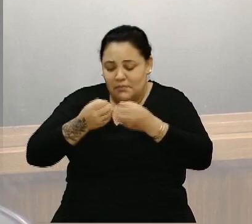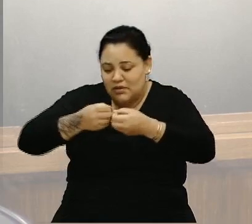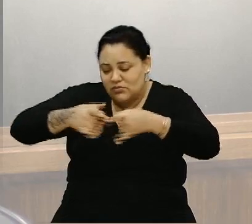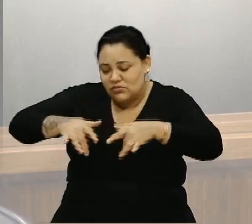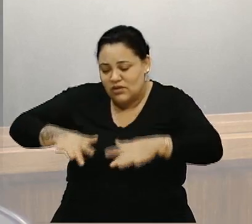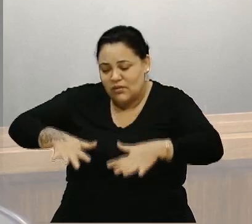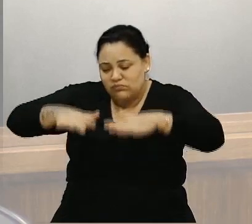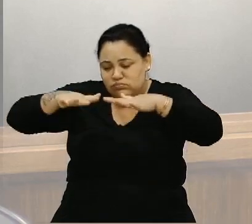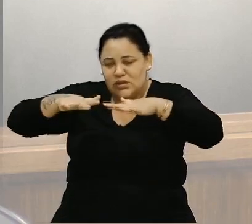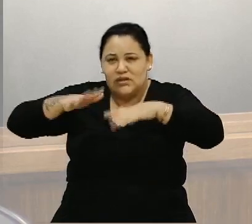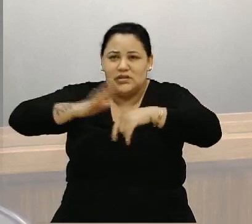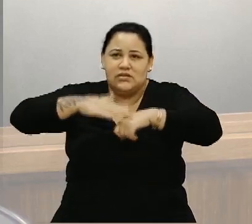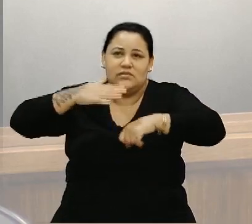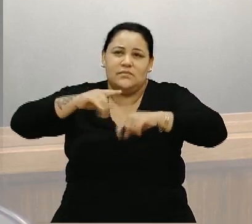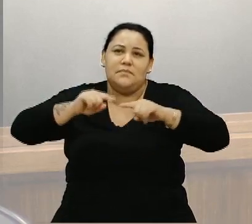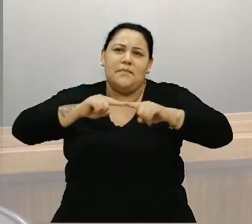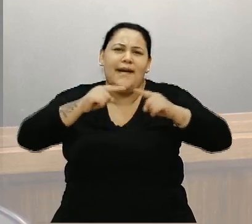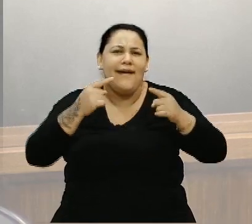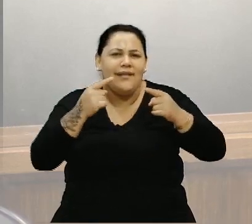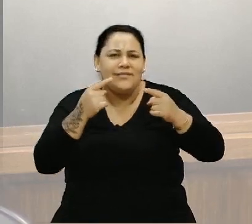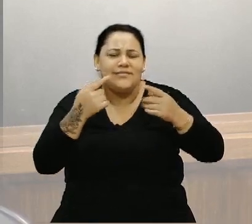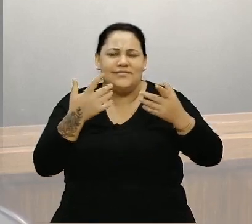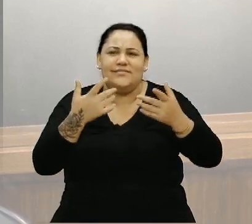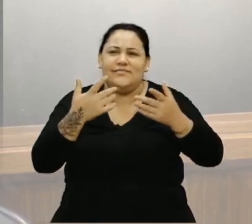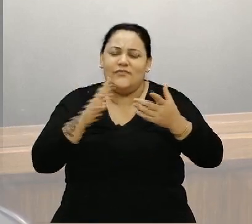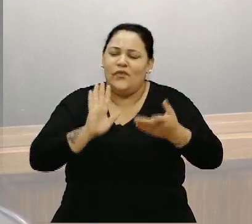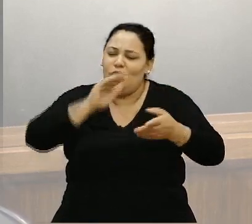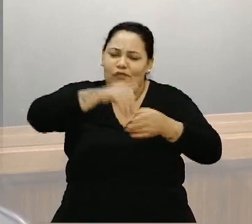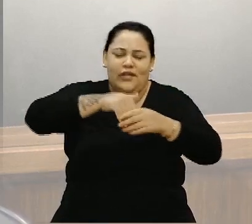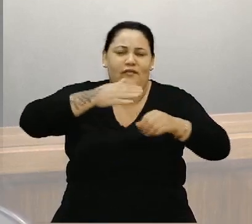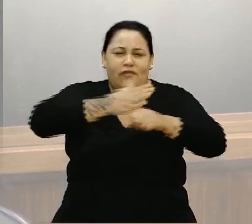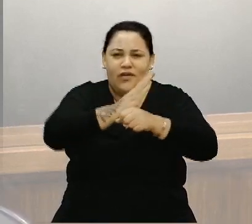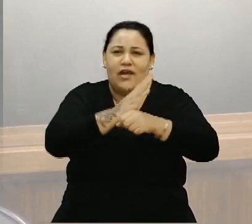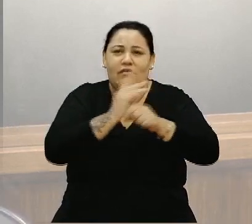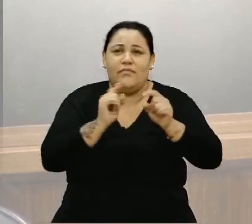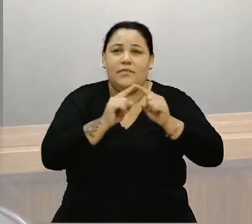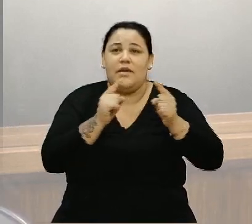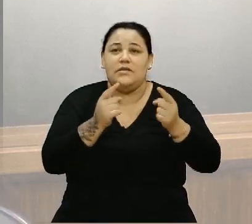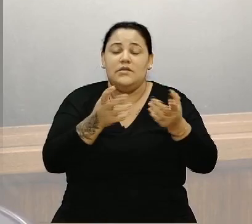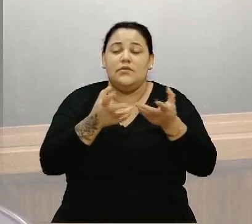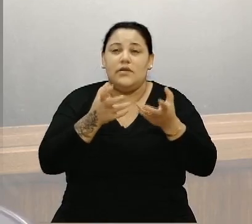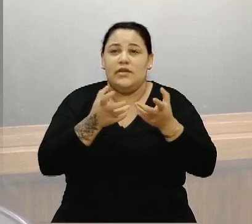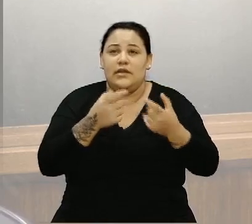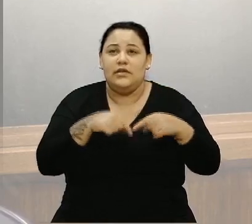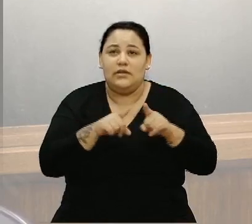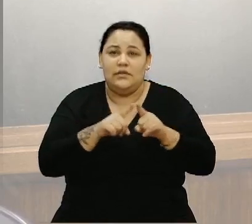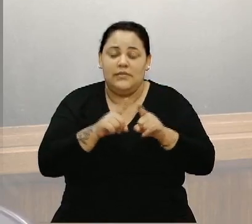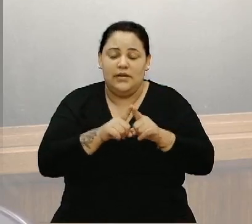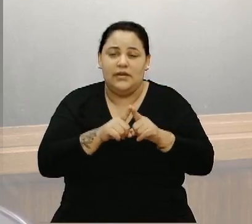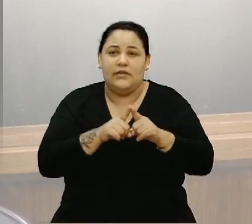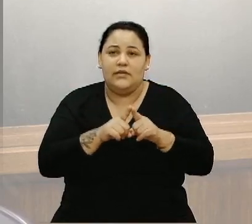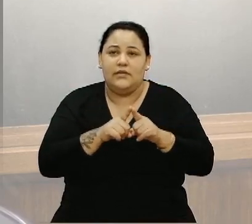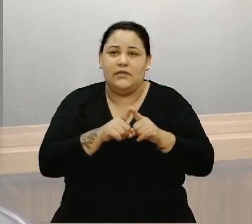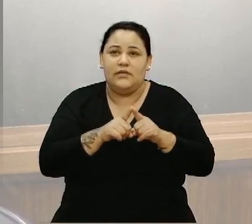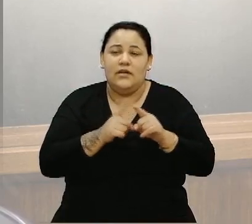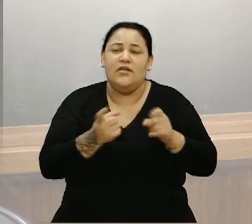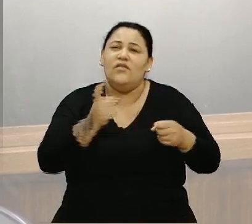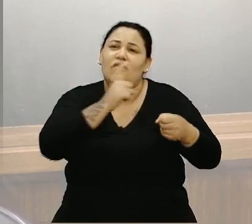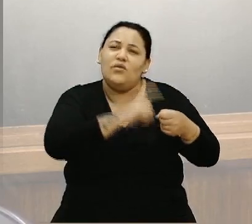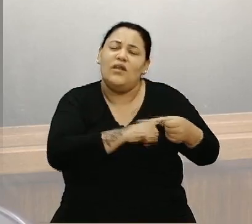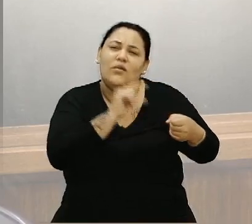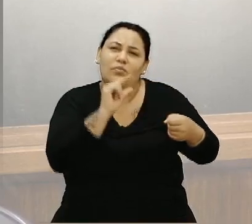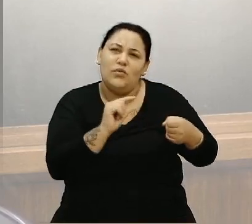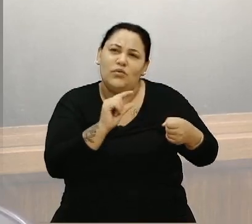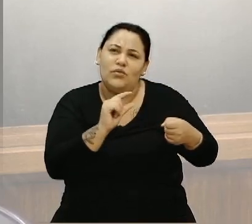vamos votar favorável a esta moção. Mas eu queria retomar um pouco, acho que